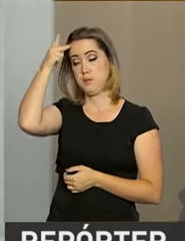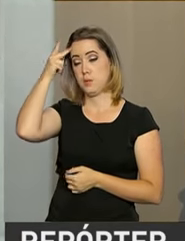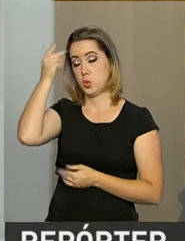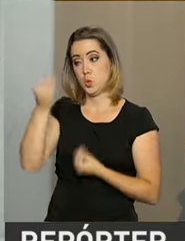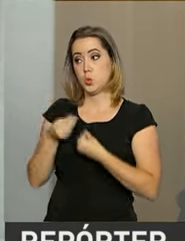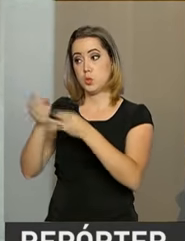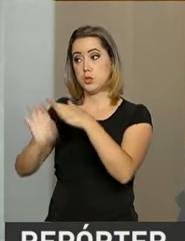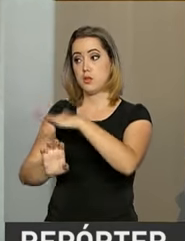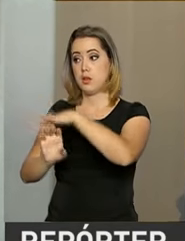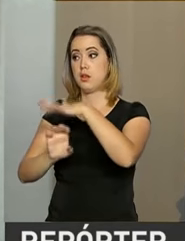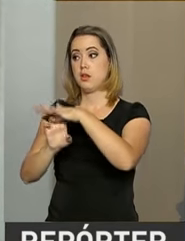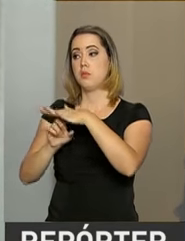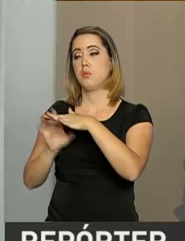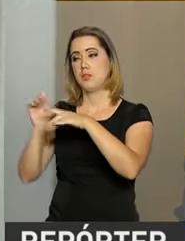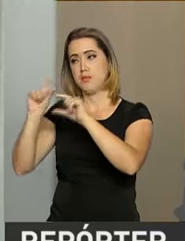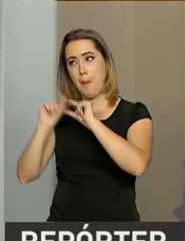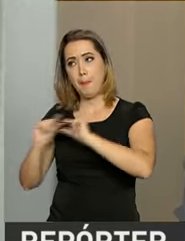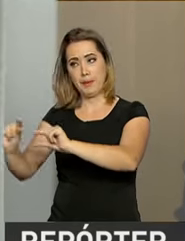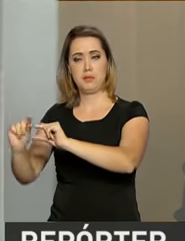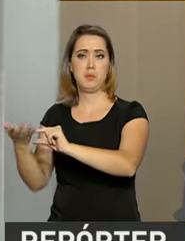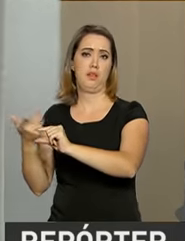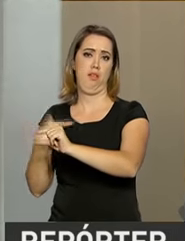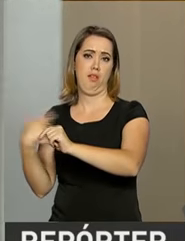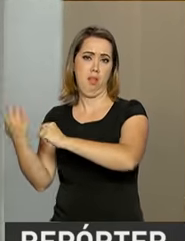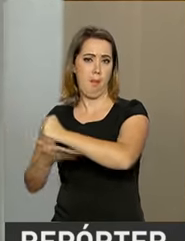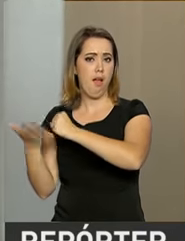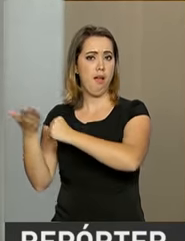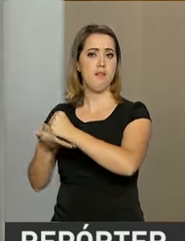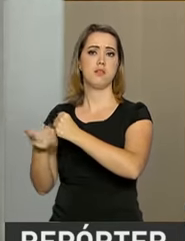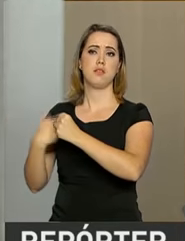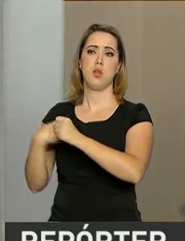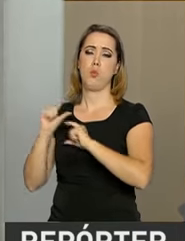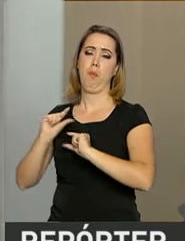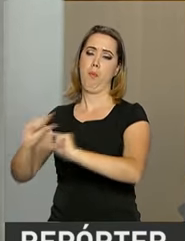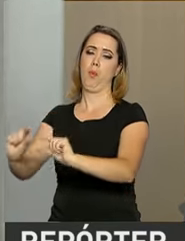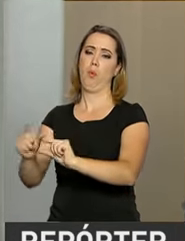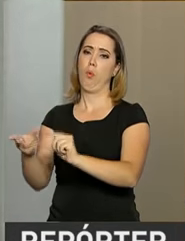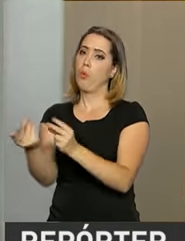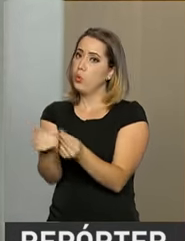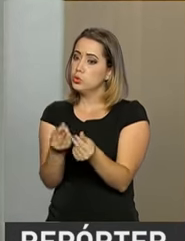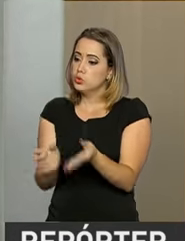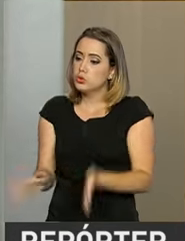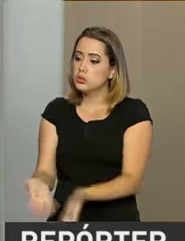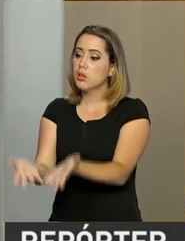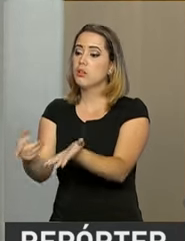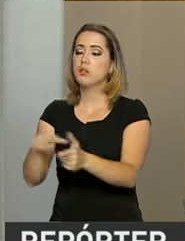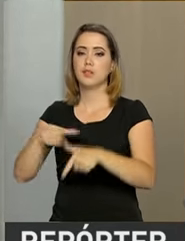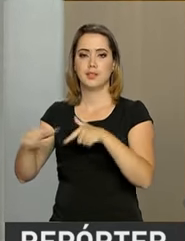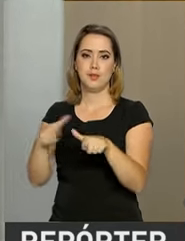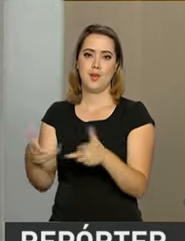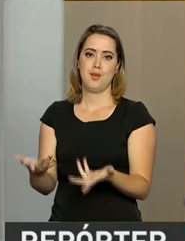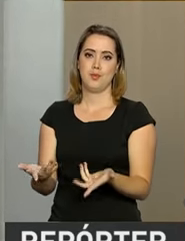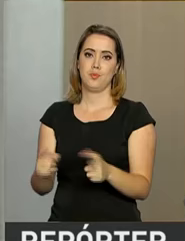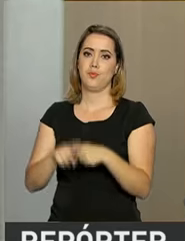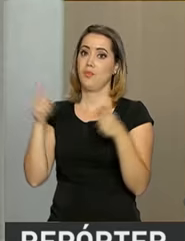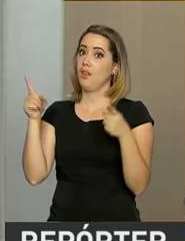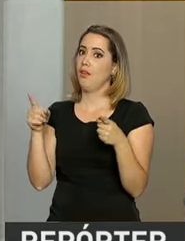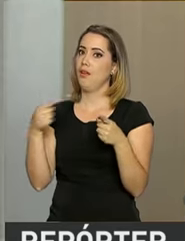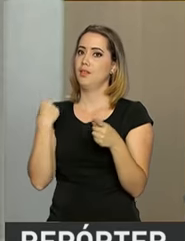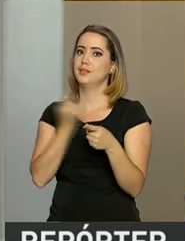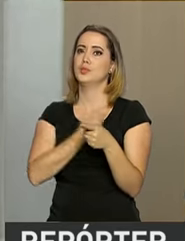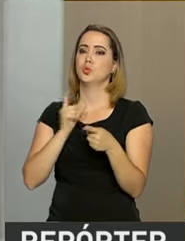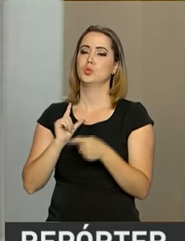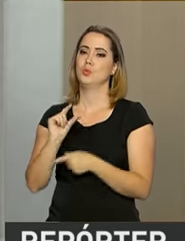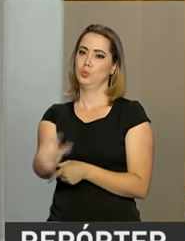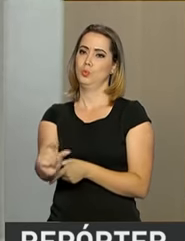é a micro e pequena empresa é aquela que com menos capital ela gera Mais Emprego só que nós tínhamos